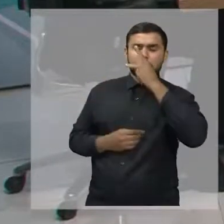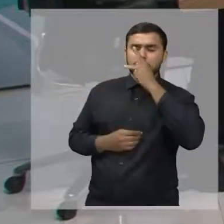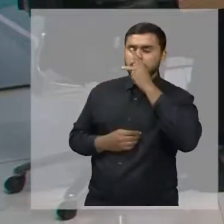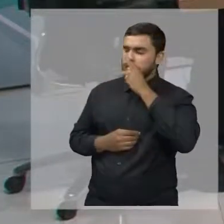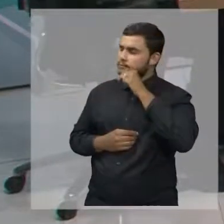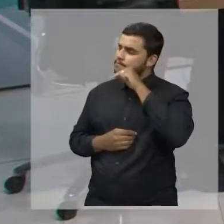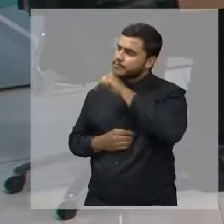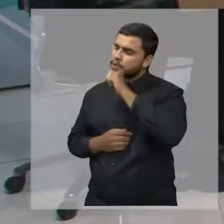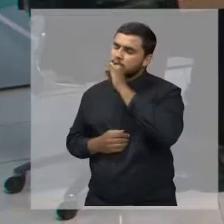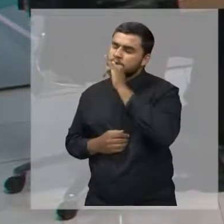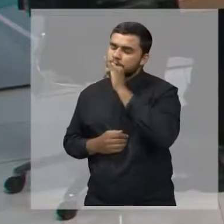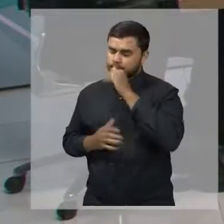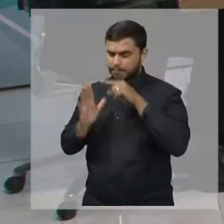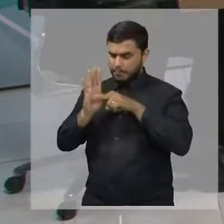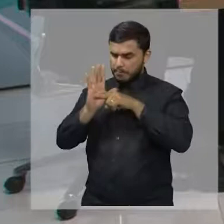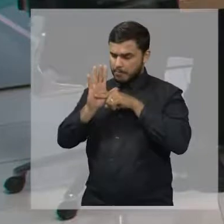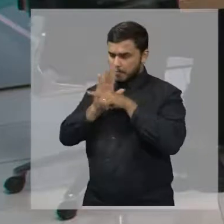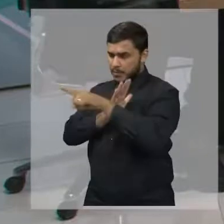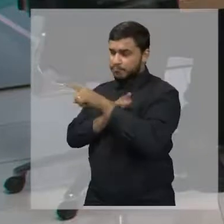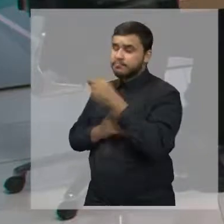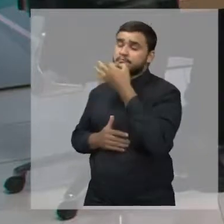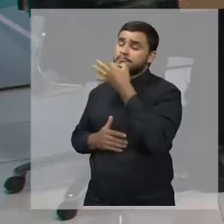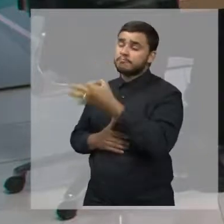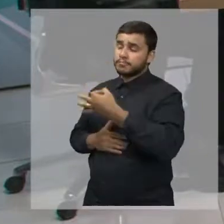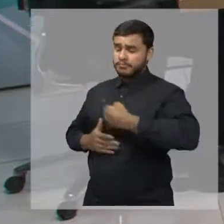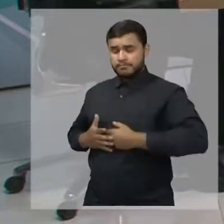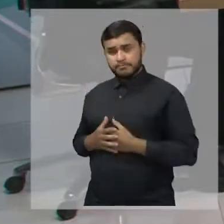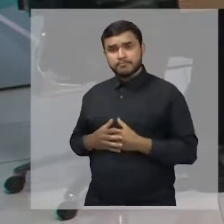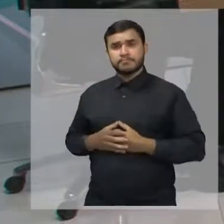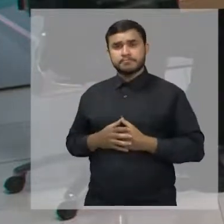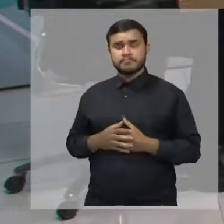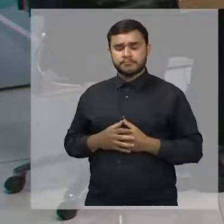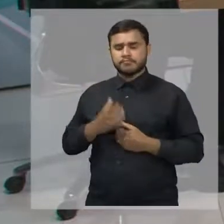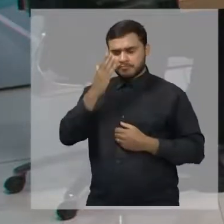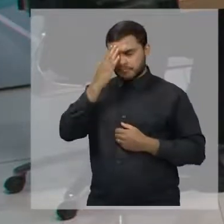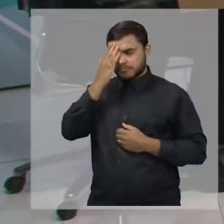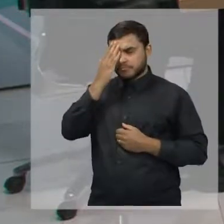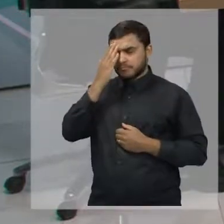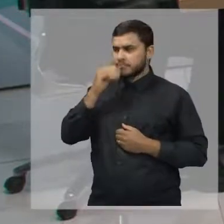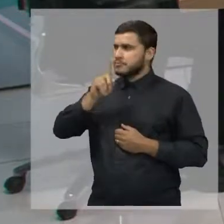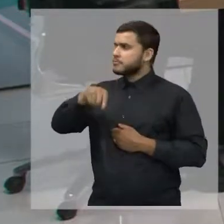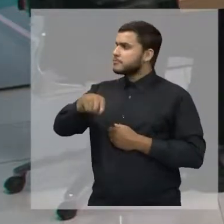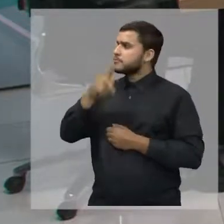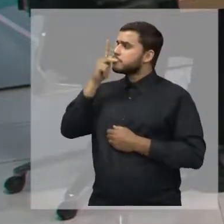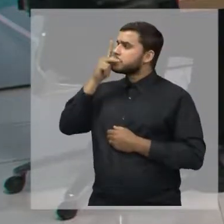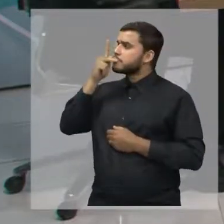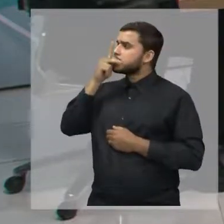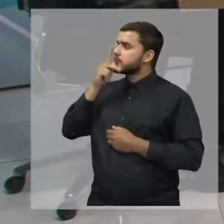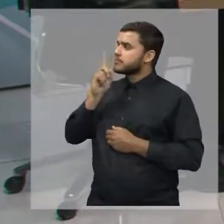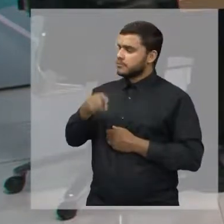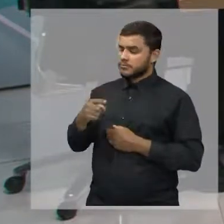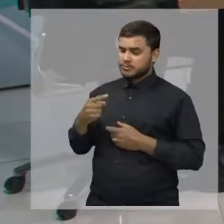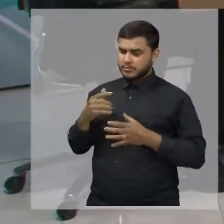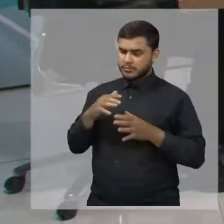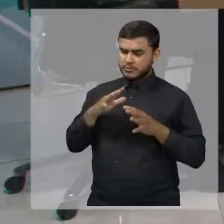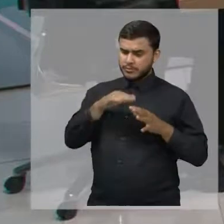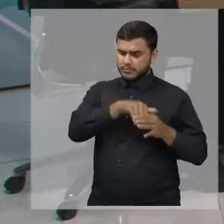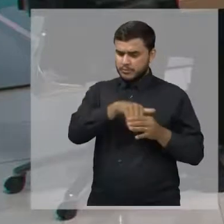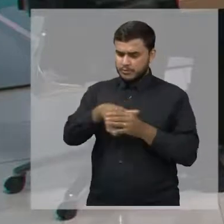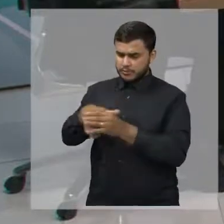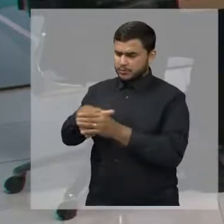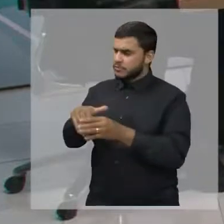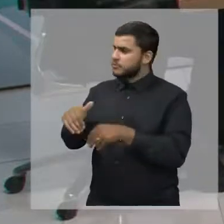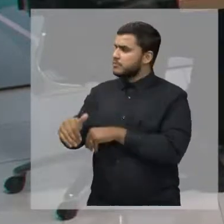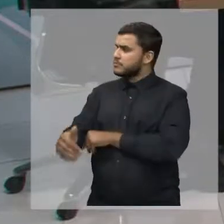perspectiva, sob esse ponto de vista da legislação partidária, política eleitoral no Brasil,